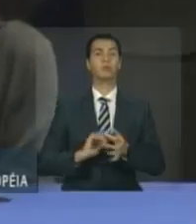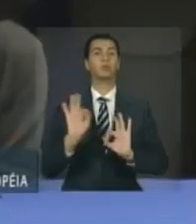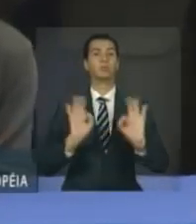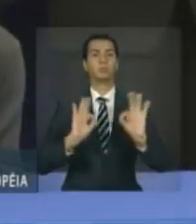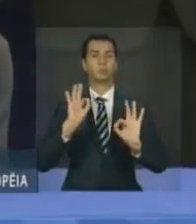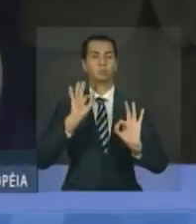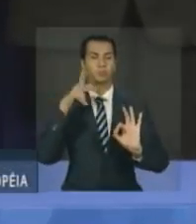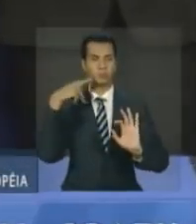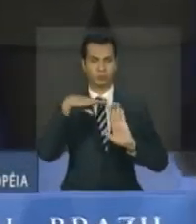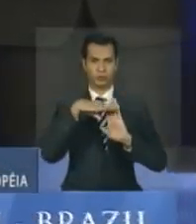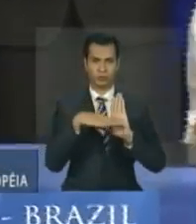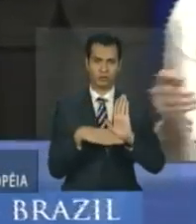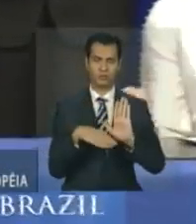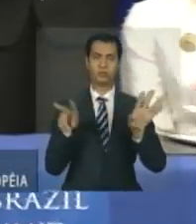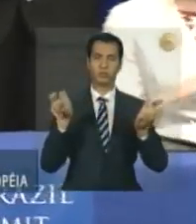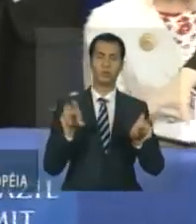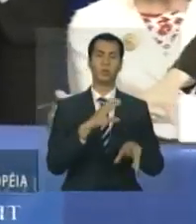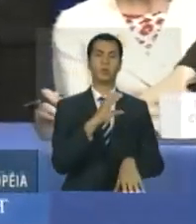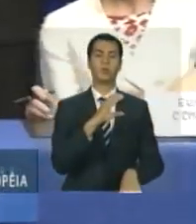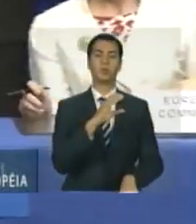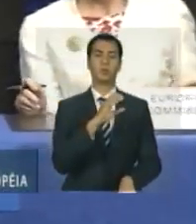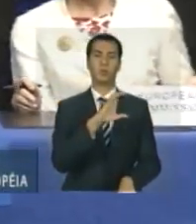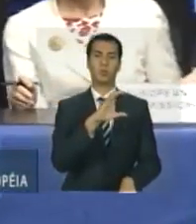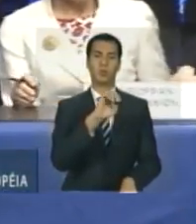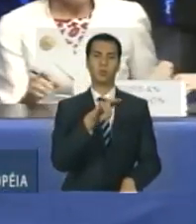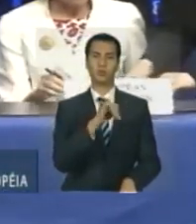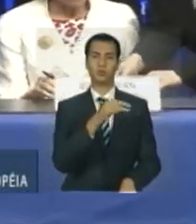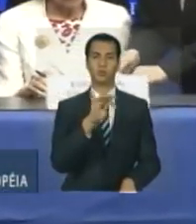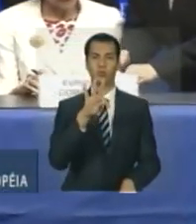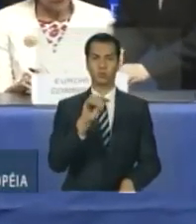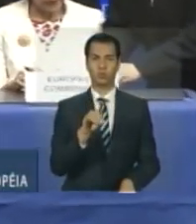neste momento, a ministra da cultura, Ana de Holanda,